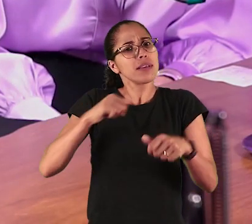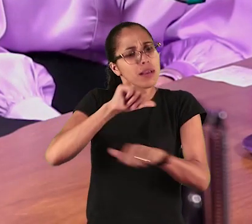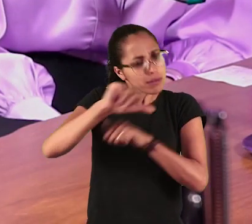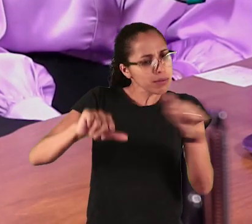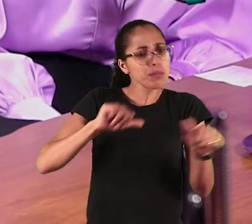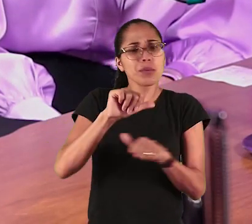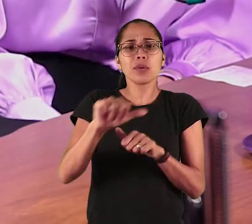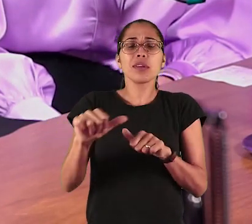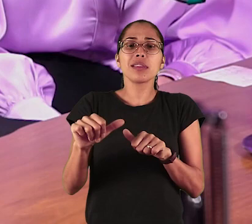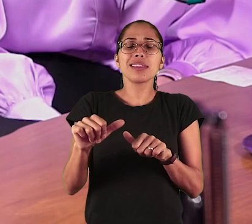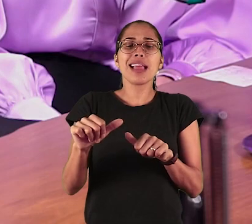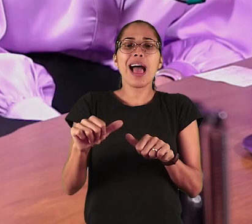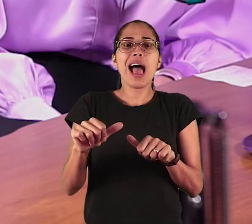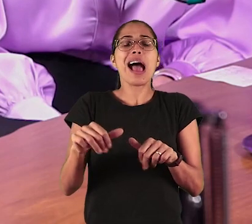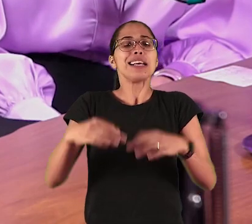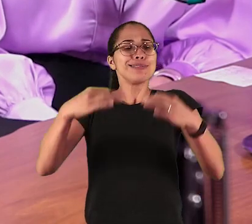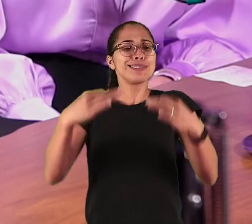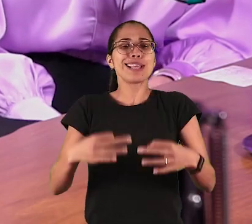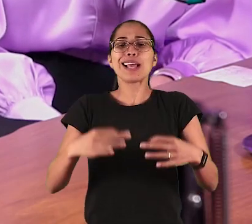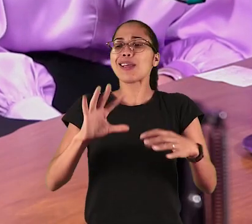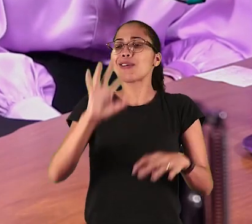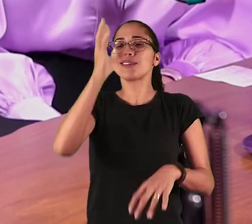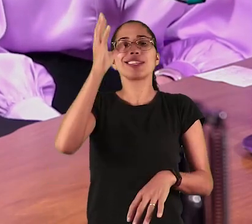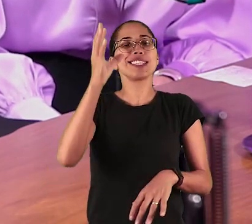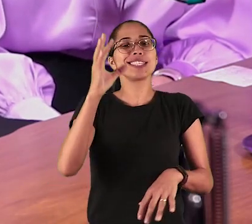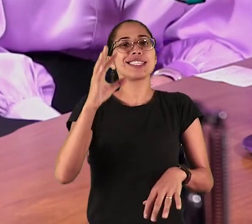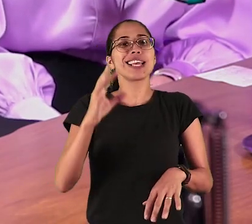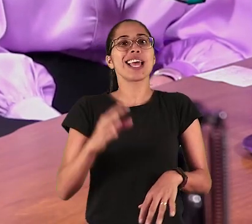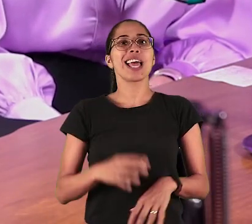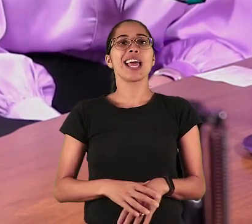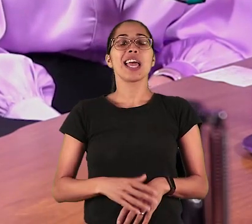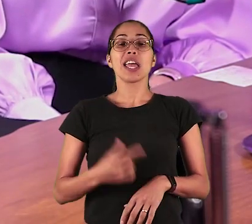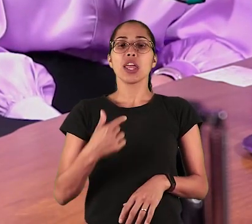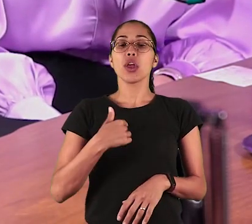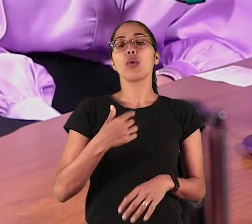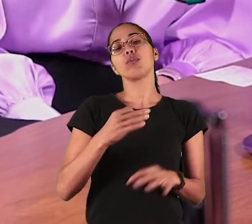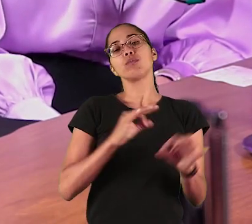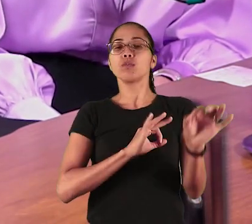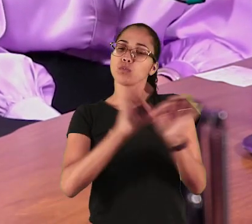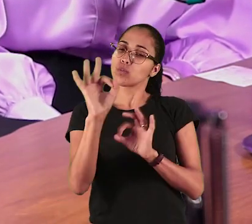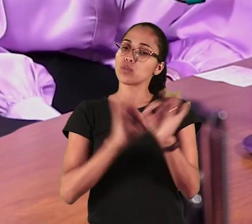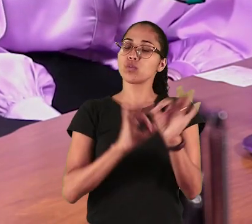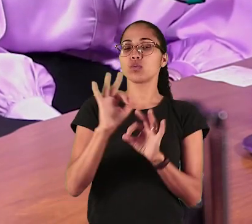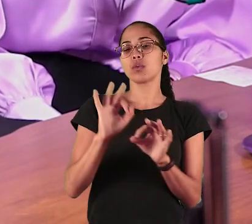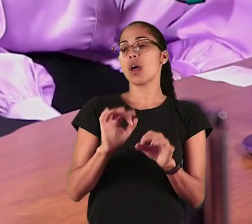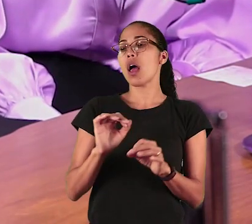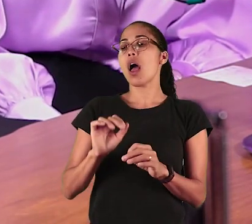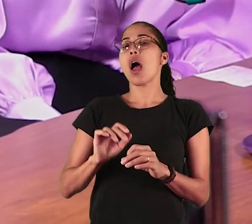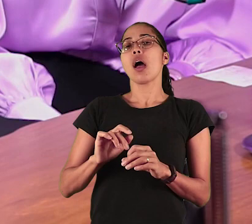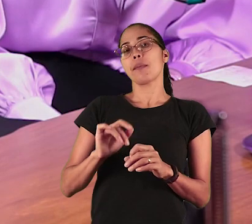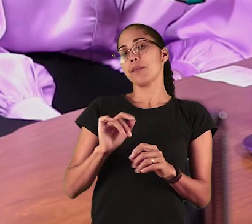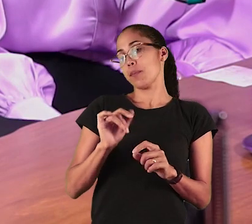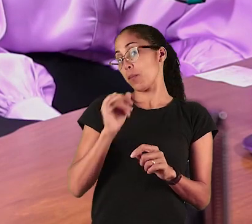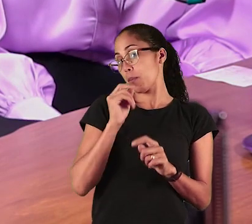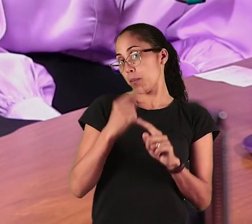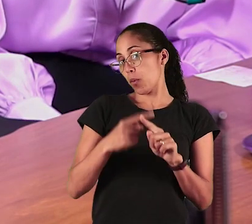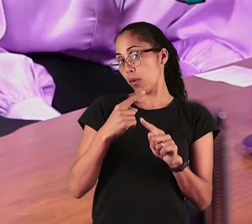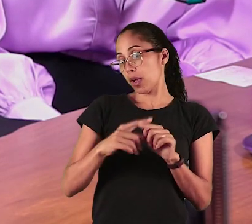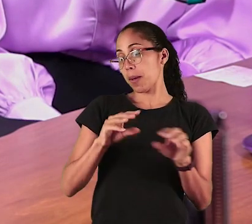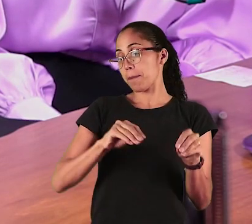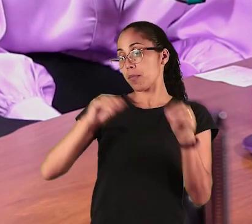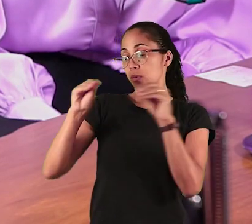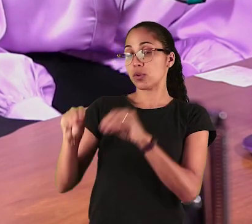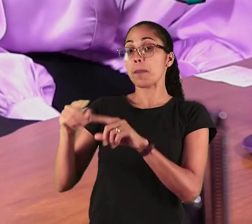modelo diferente é porque que a gente tem que fazer isso E aí quando eu fui para lá né Foi um a entre nós também né o que eu cheguei lá